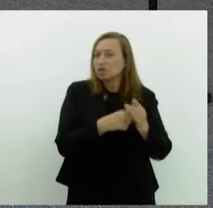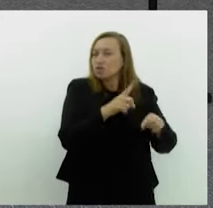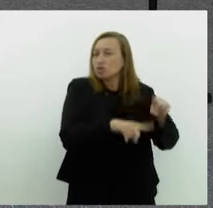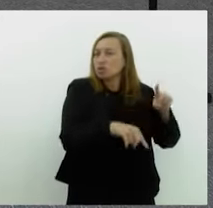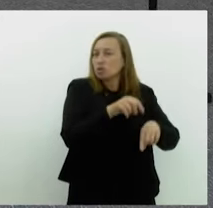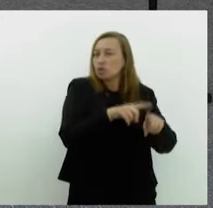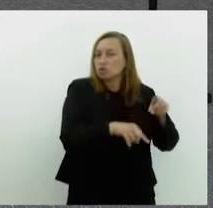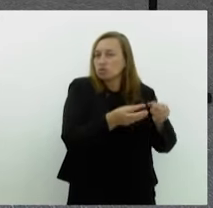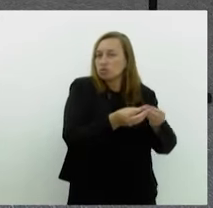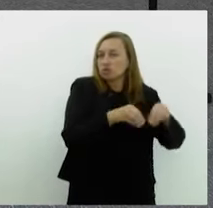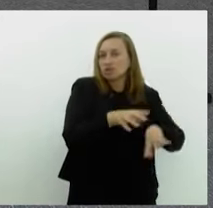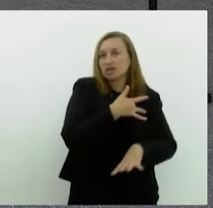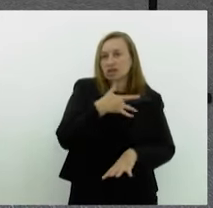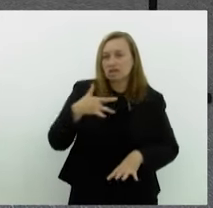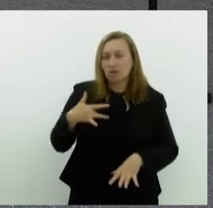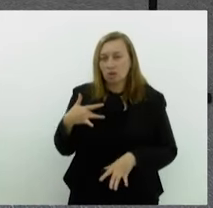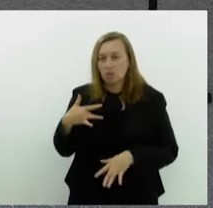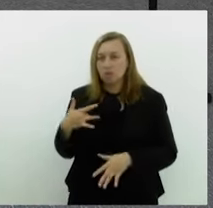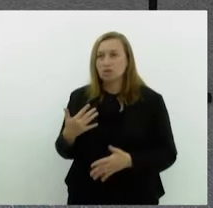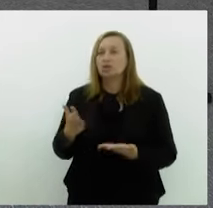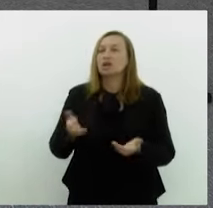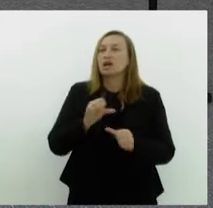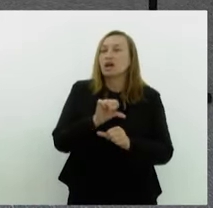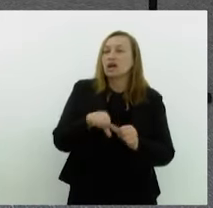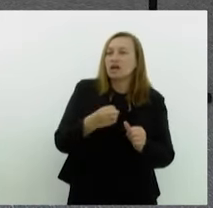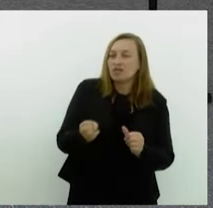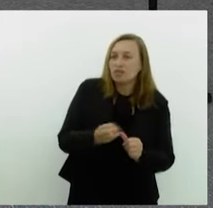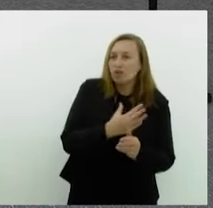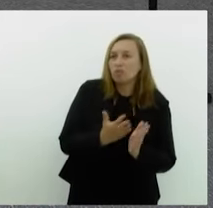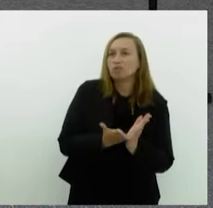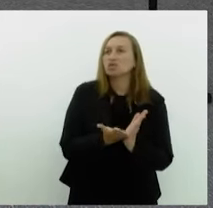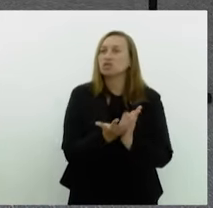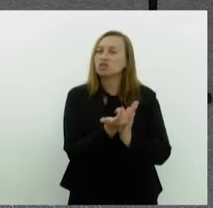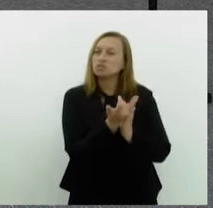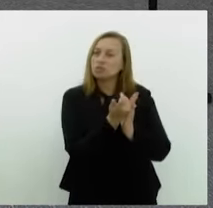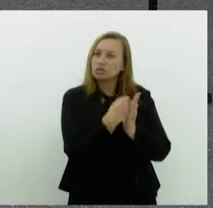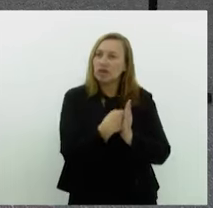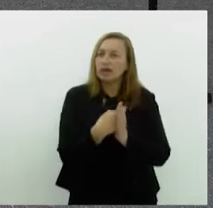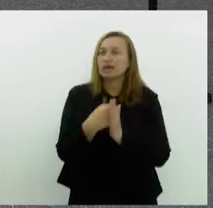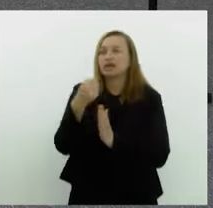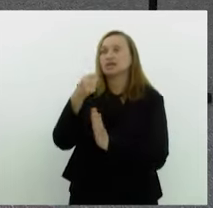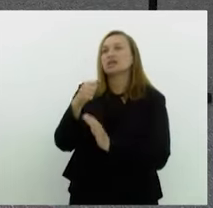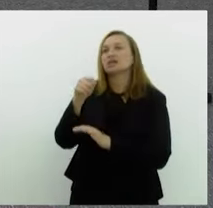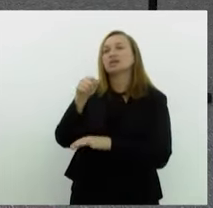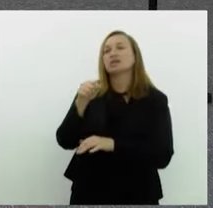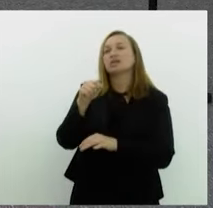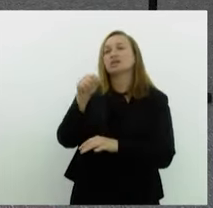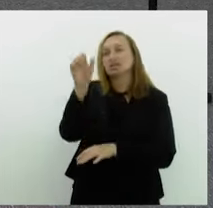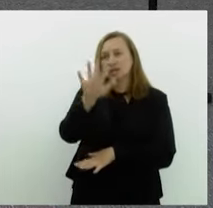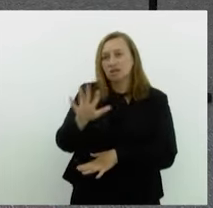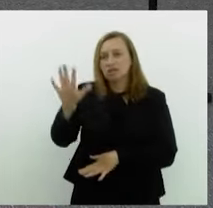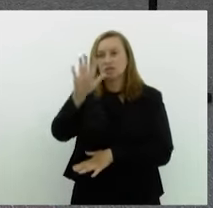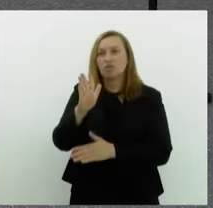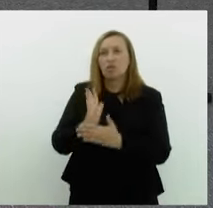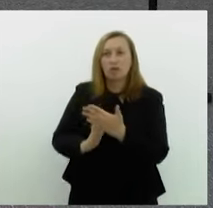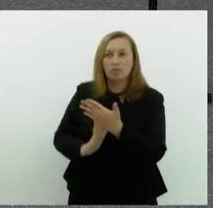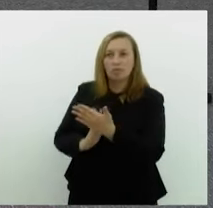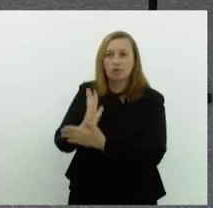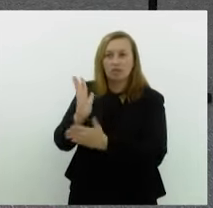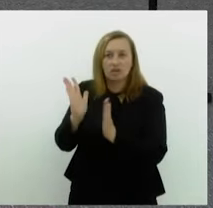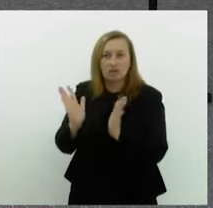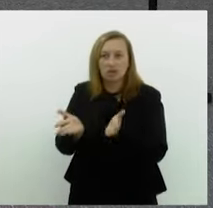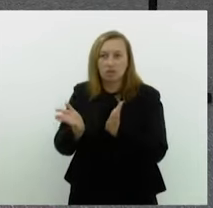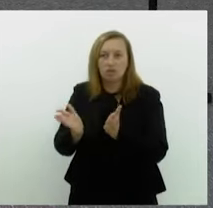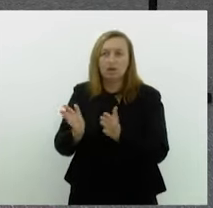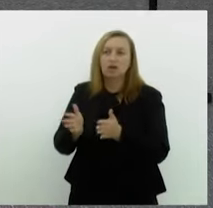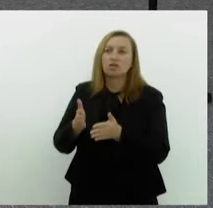saúde. Inclusive, na atual reforma tributária nacional, foi aprovada parte constitucional, agora começam a